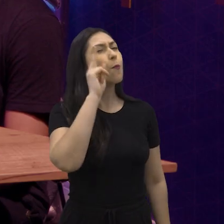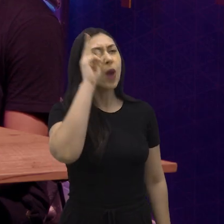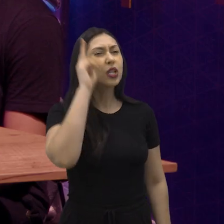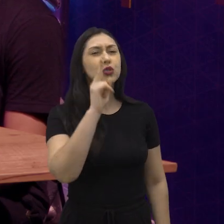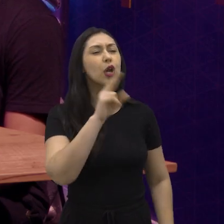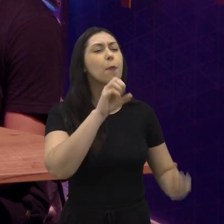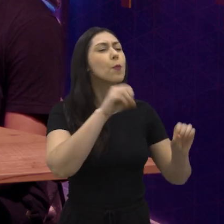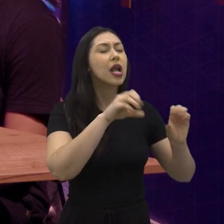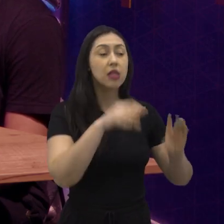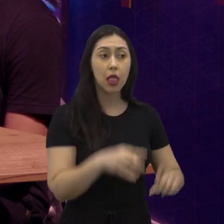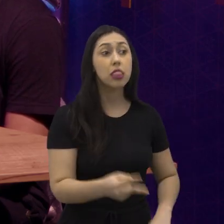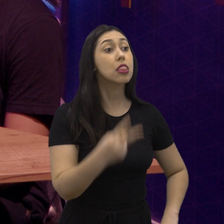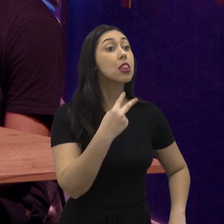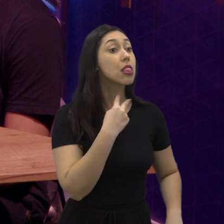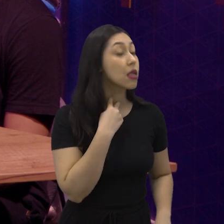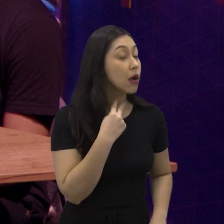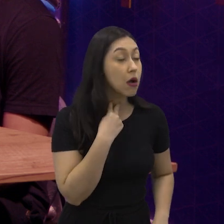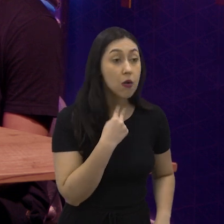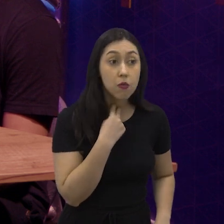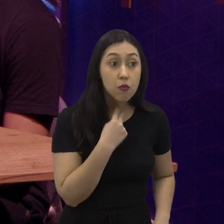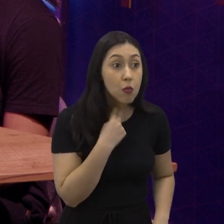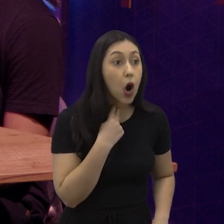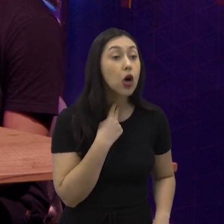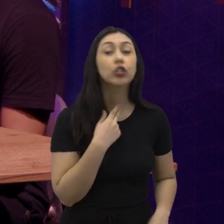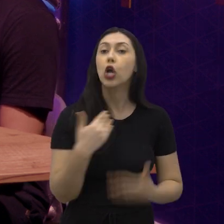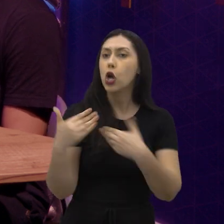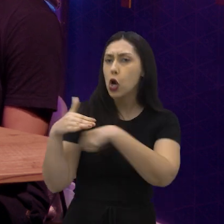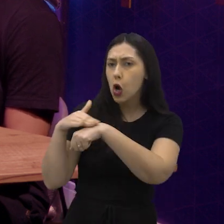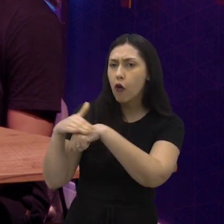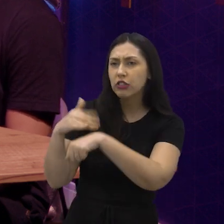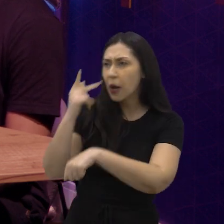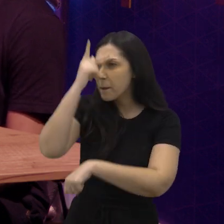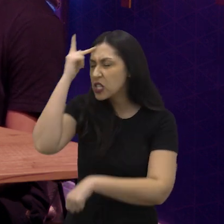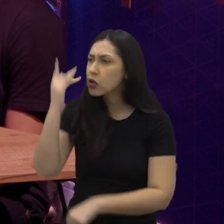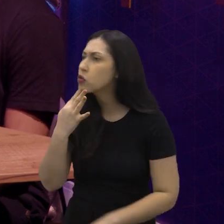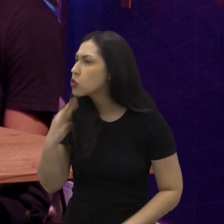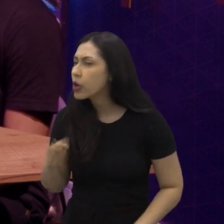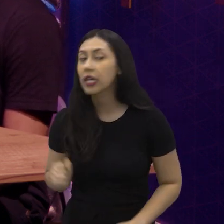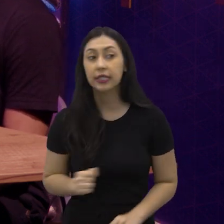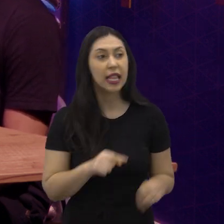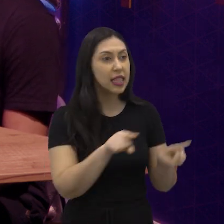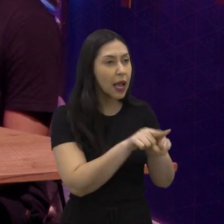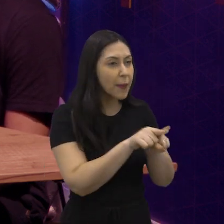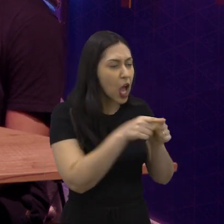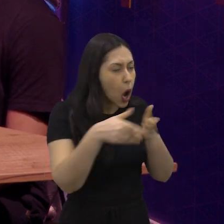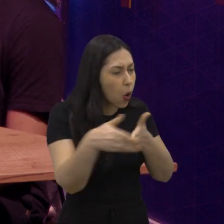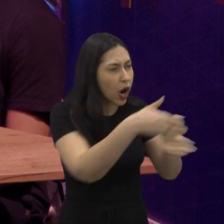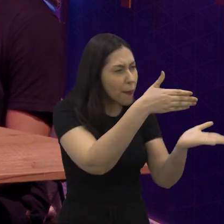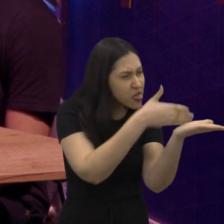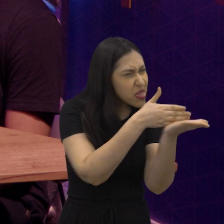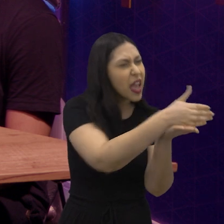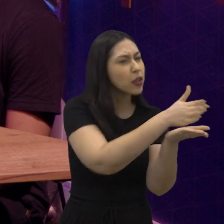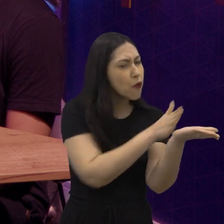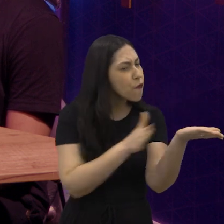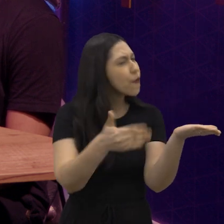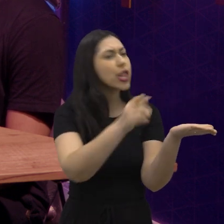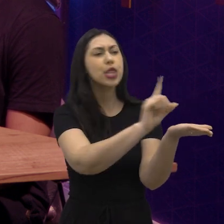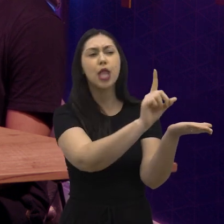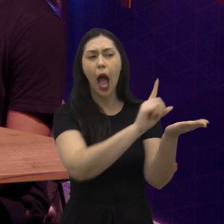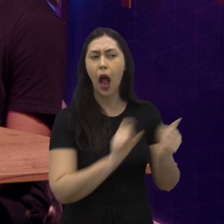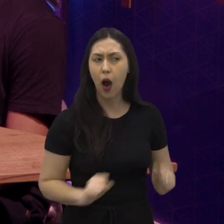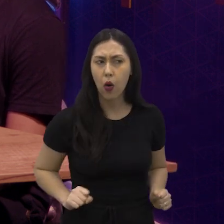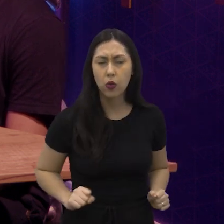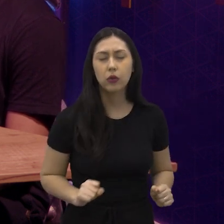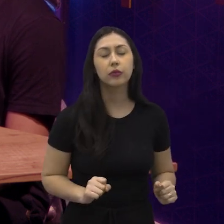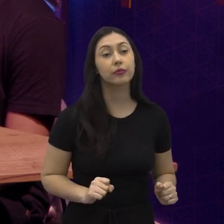né? Olha, não corta, né, não... fala com estranhos. Não pega um atalho, não corta o caminho, não fala com estranho, não aceita